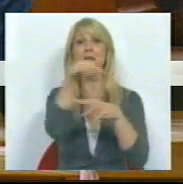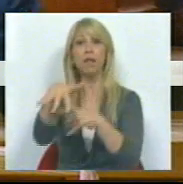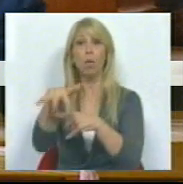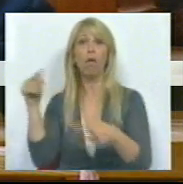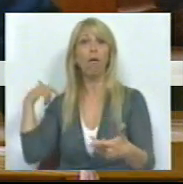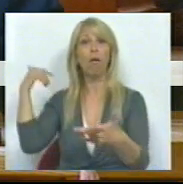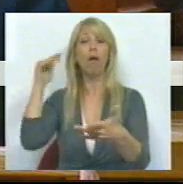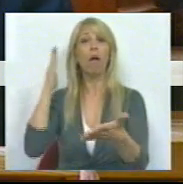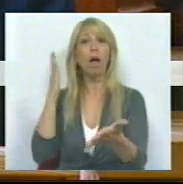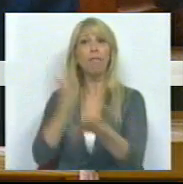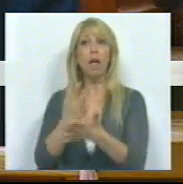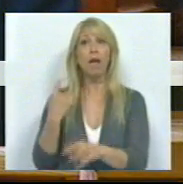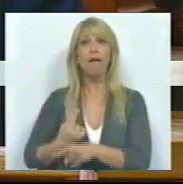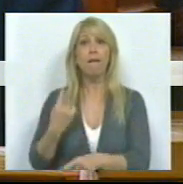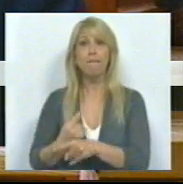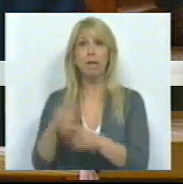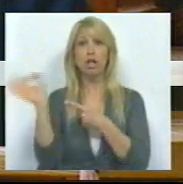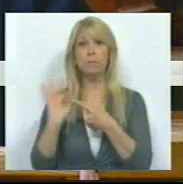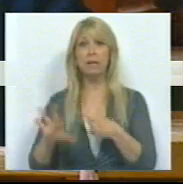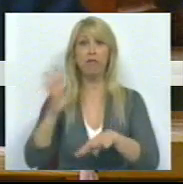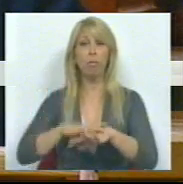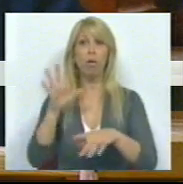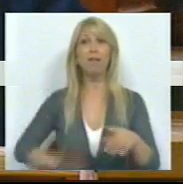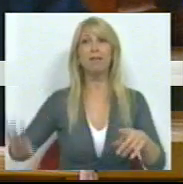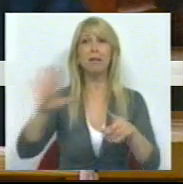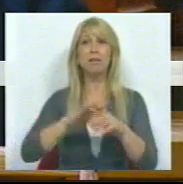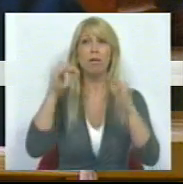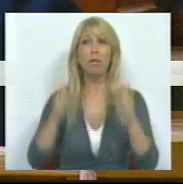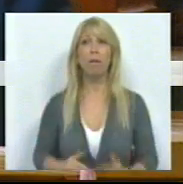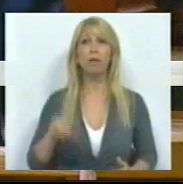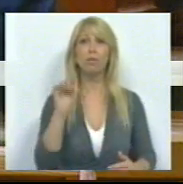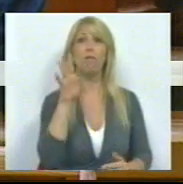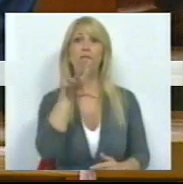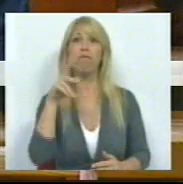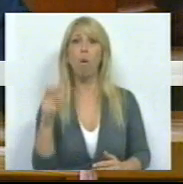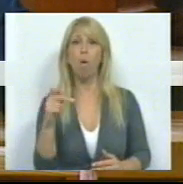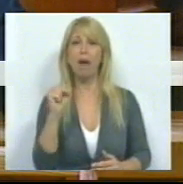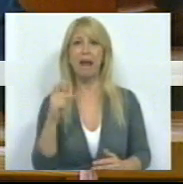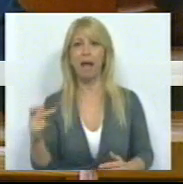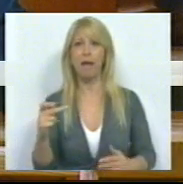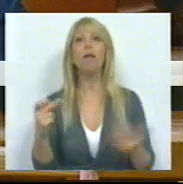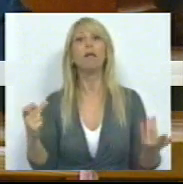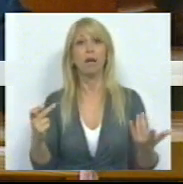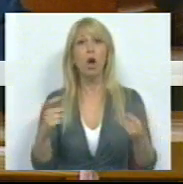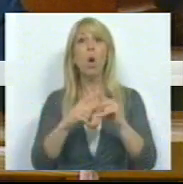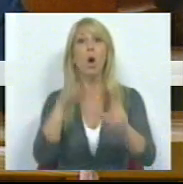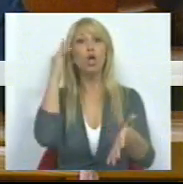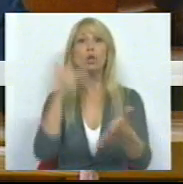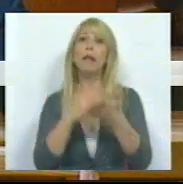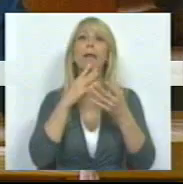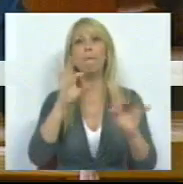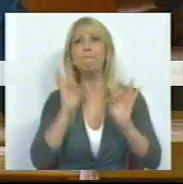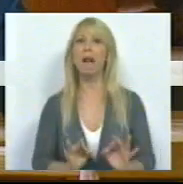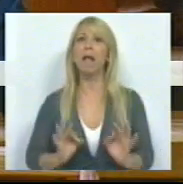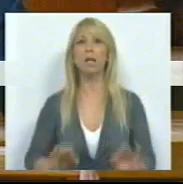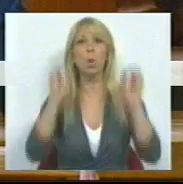um específico sobre a situação do Baixo Voga Lagunar. Consequências práticas, zero. Um regadio